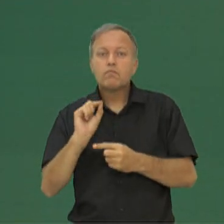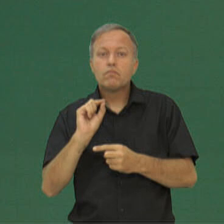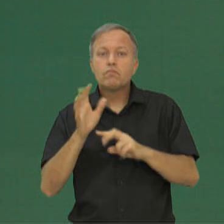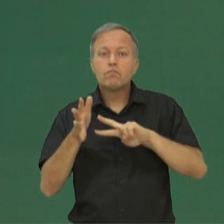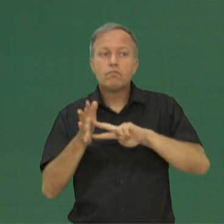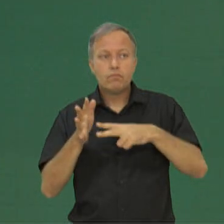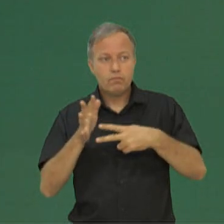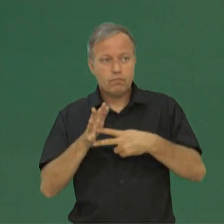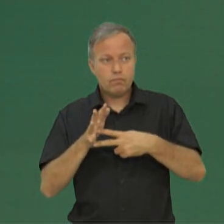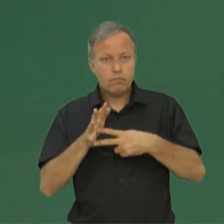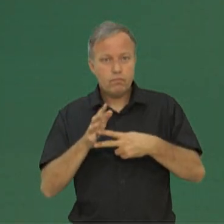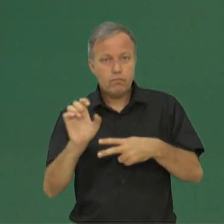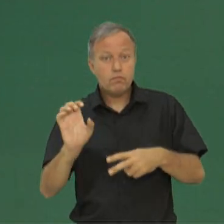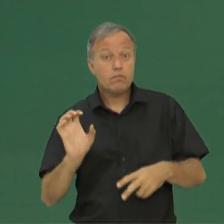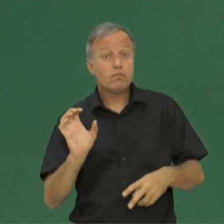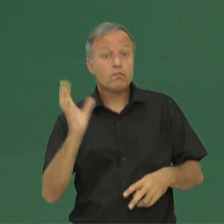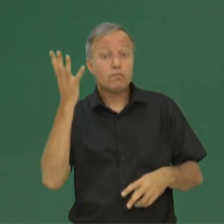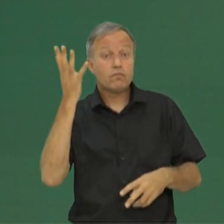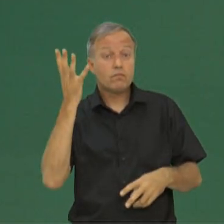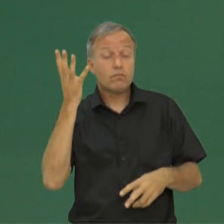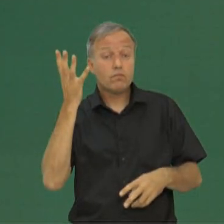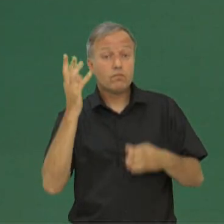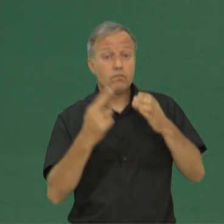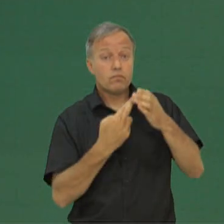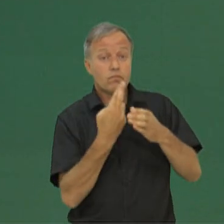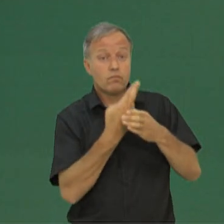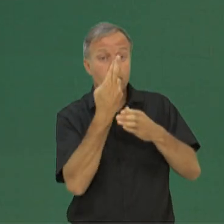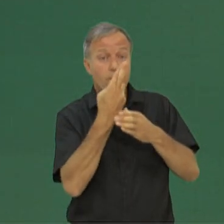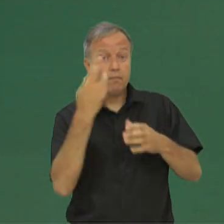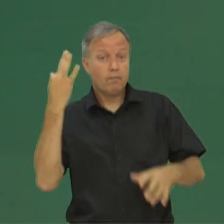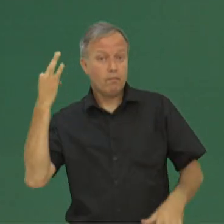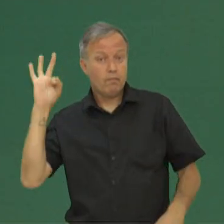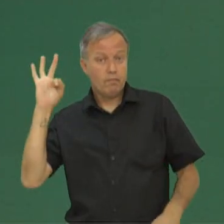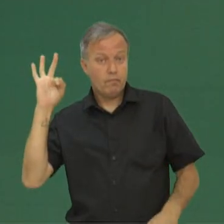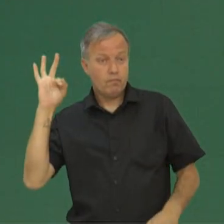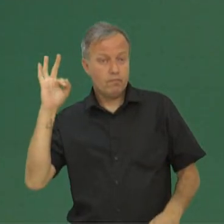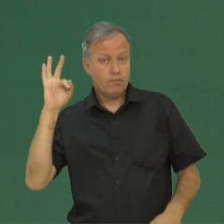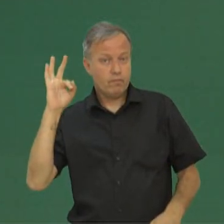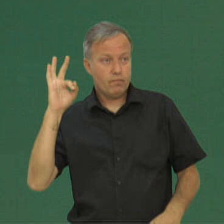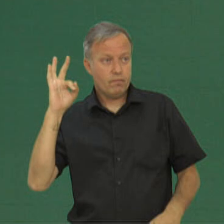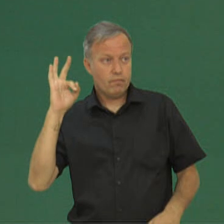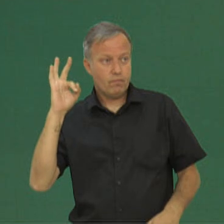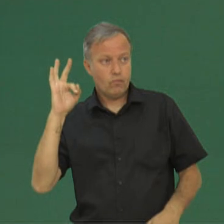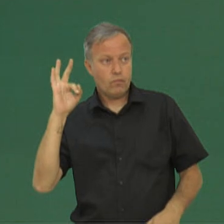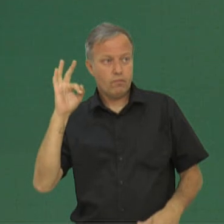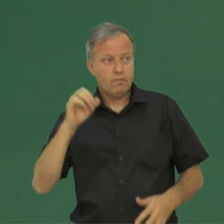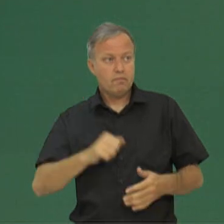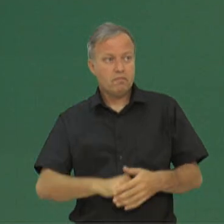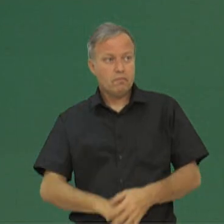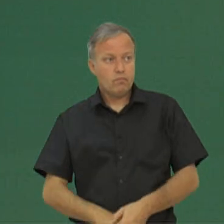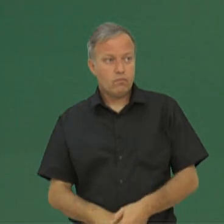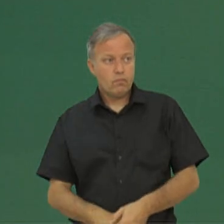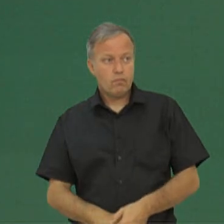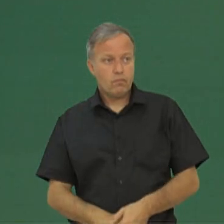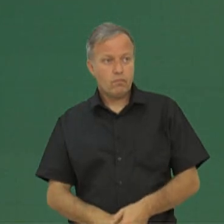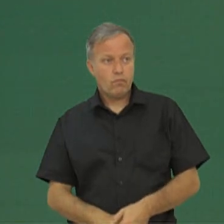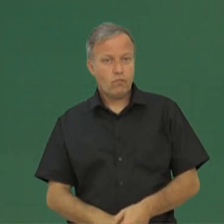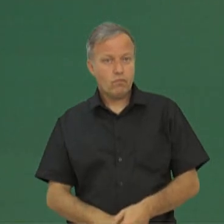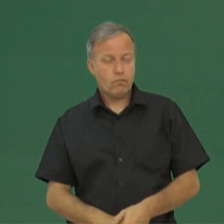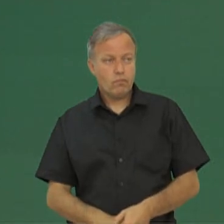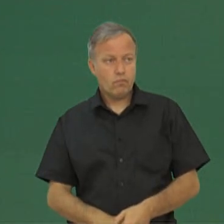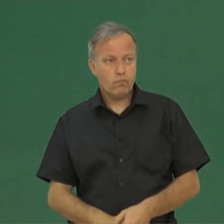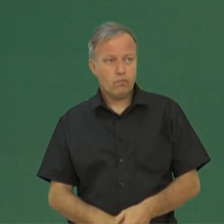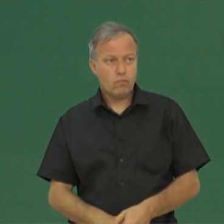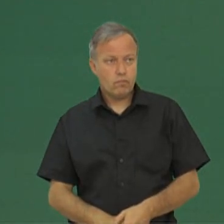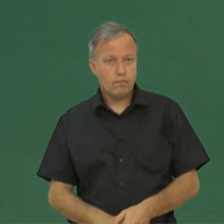isso aconteceu aqui, na Revolução Francesa, né? Neste período da Revolução Francesa, certo?